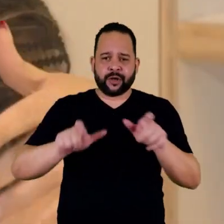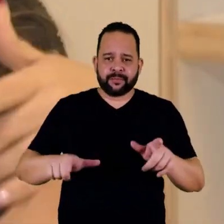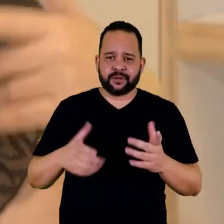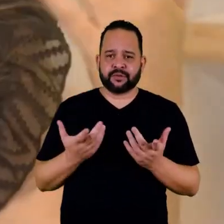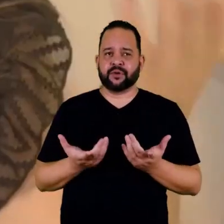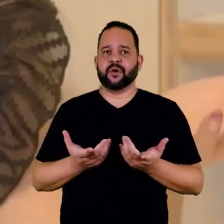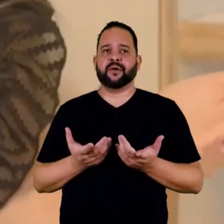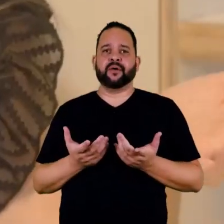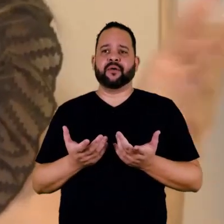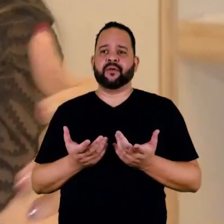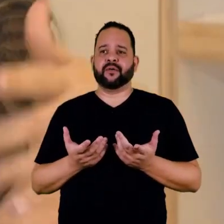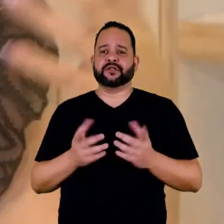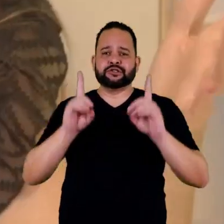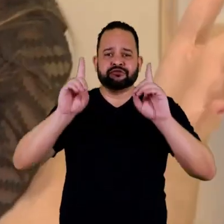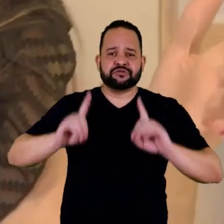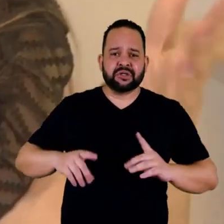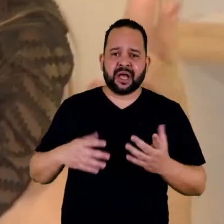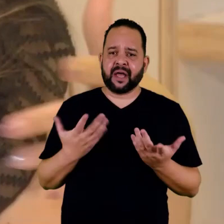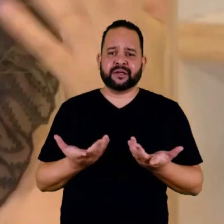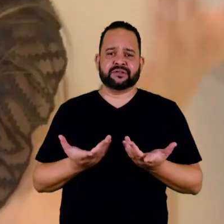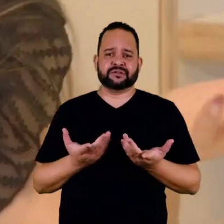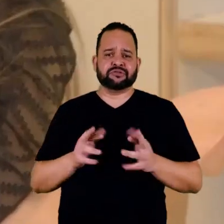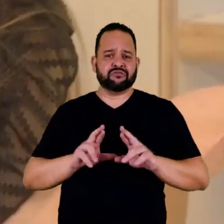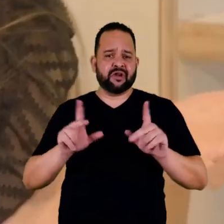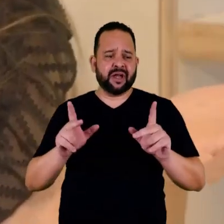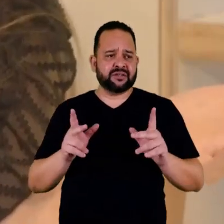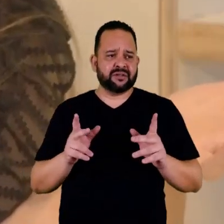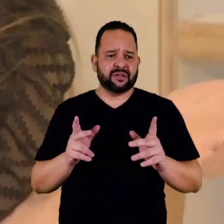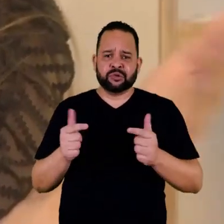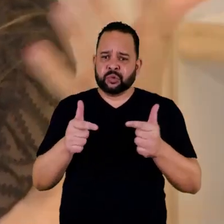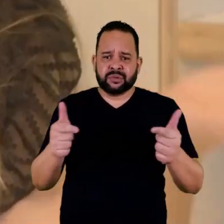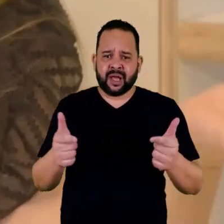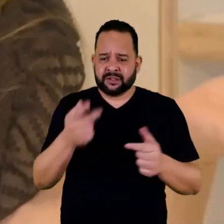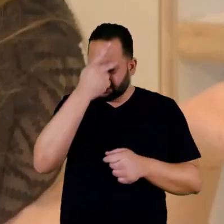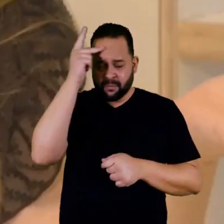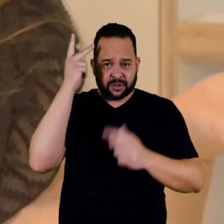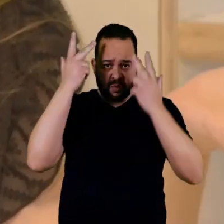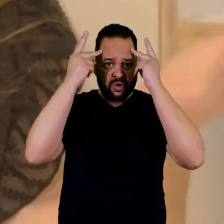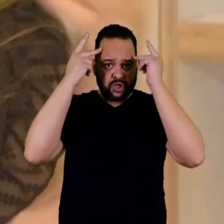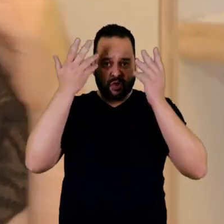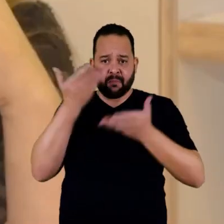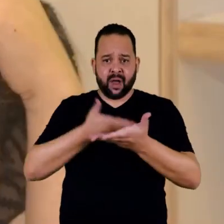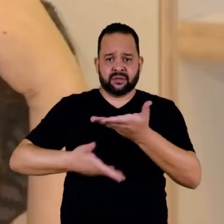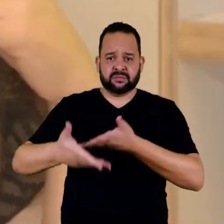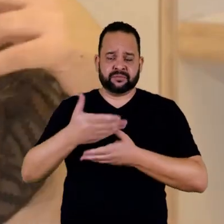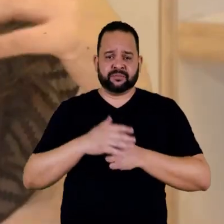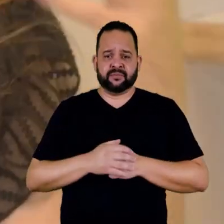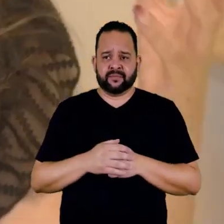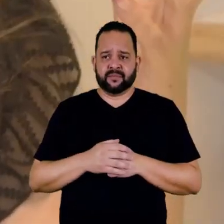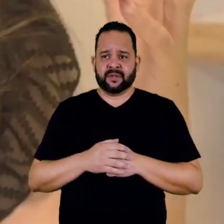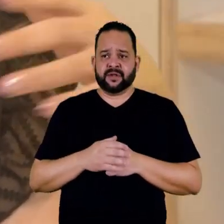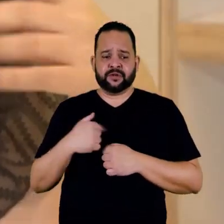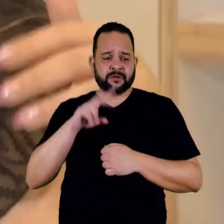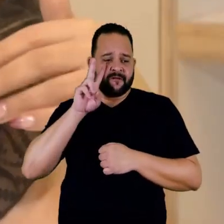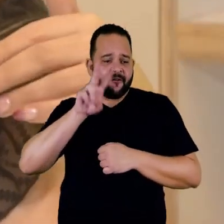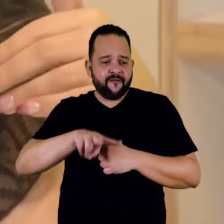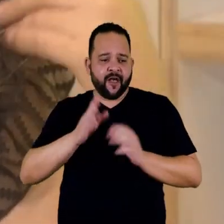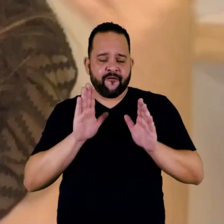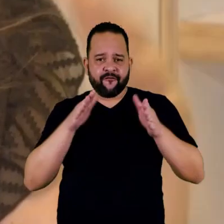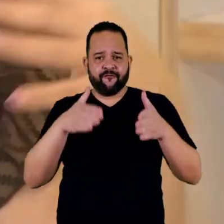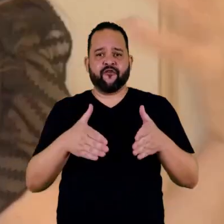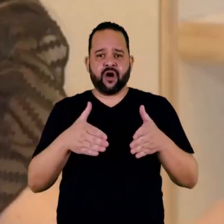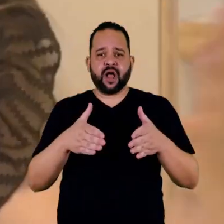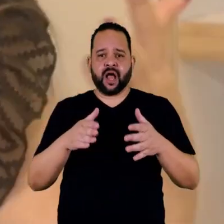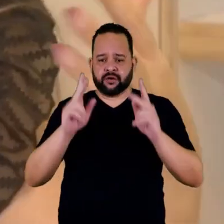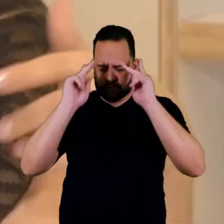pessoas né que são diferentes que na verdade não tem diferença são pessoas eu brinco falou que gente precisava olhar mais